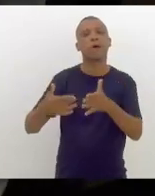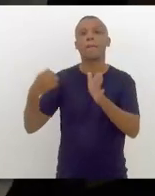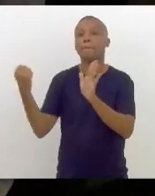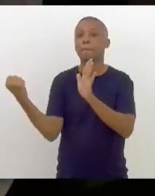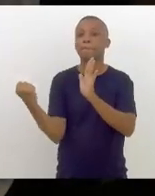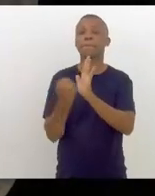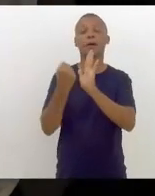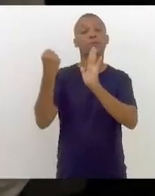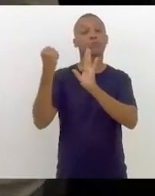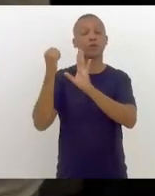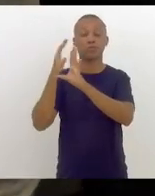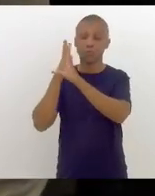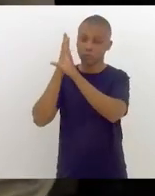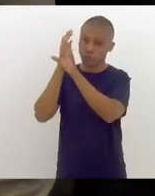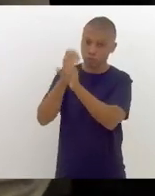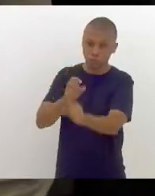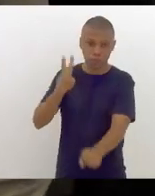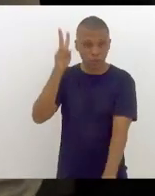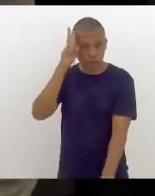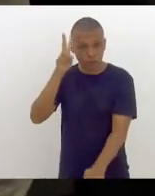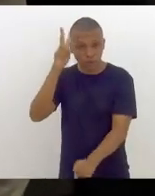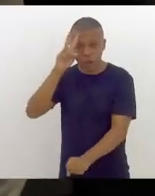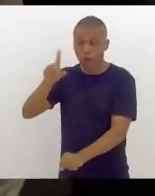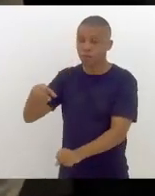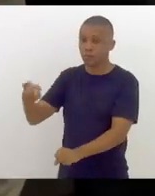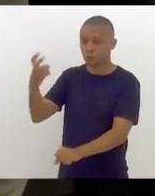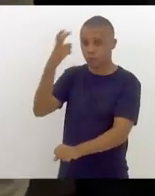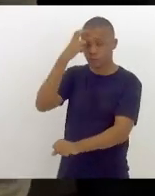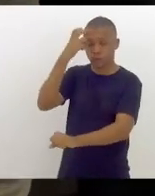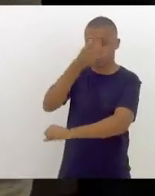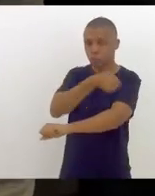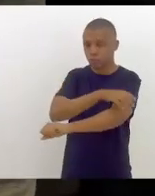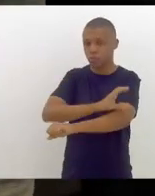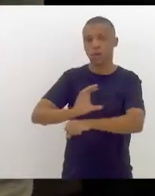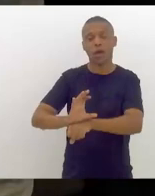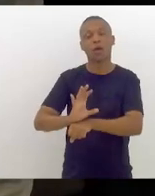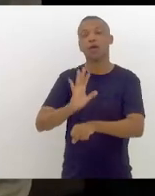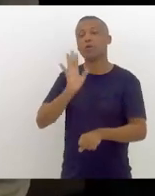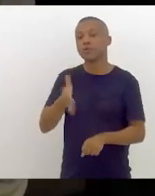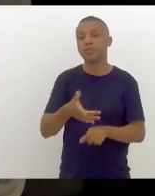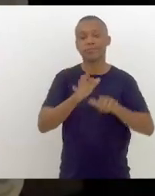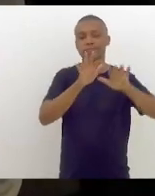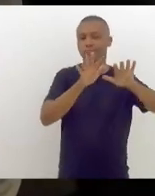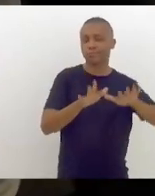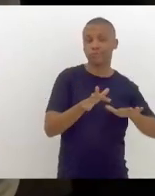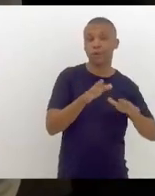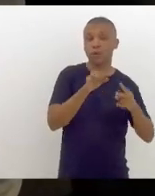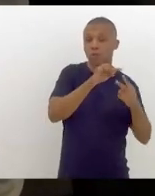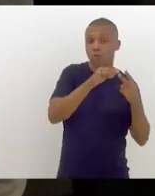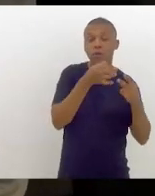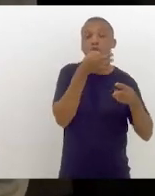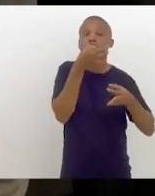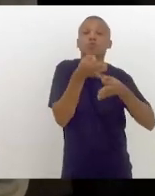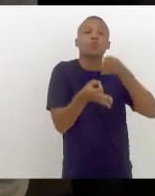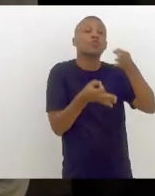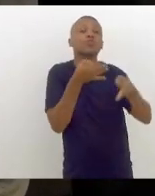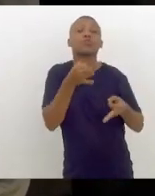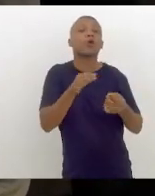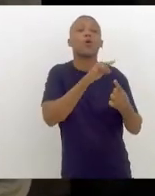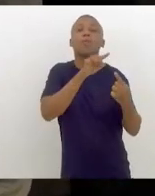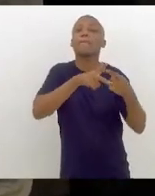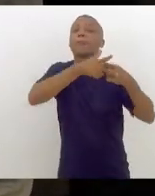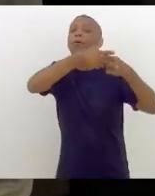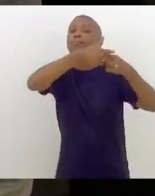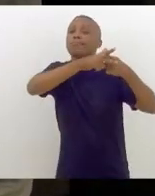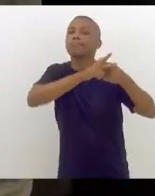histórico e cultural eu havia feito duas emendas em plenário para corrigir